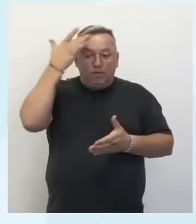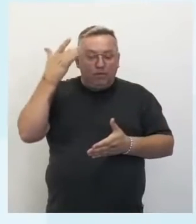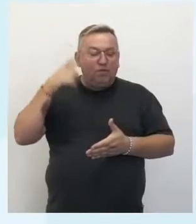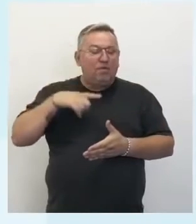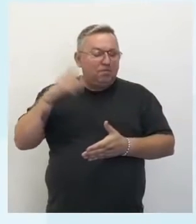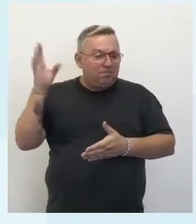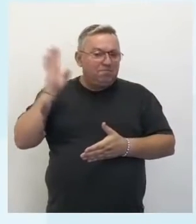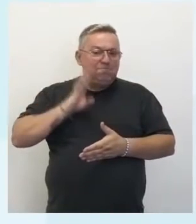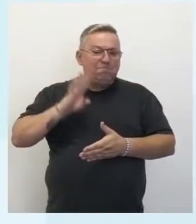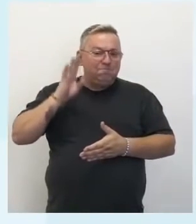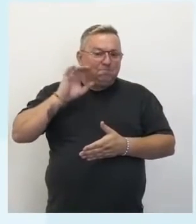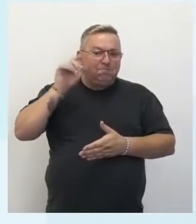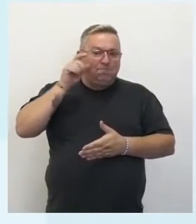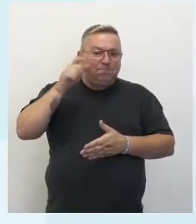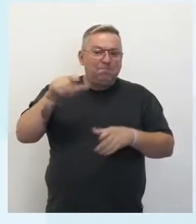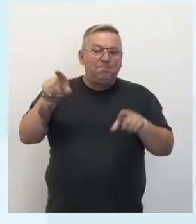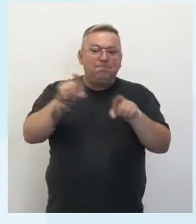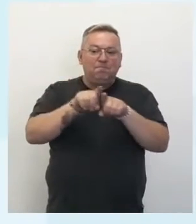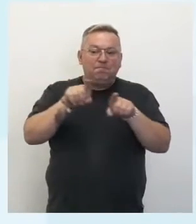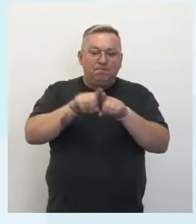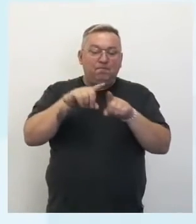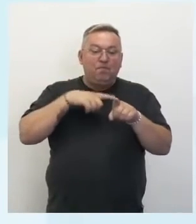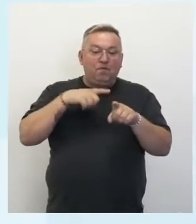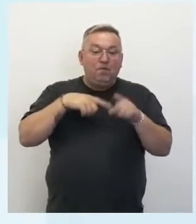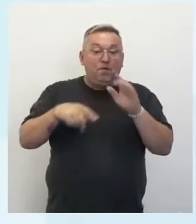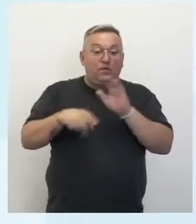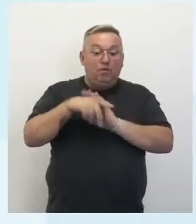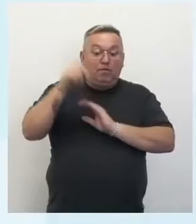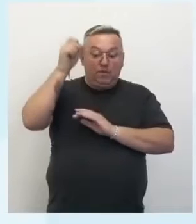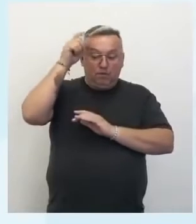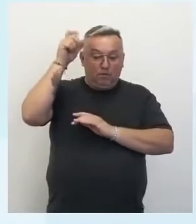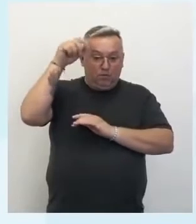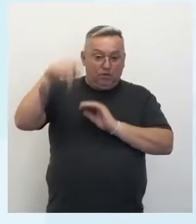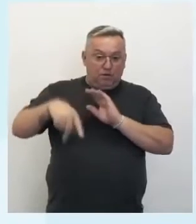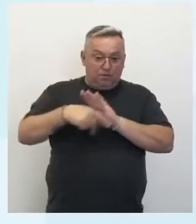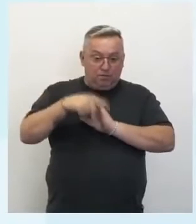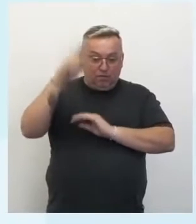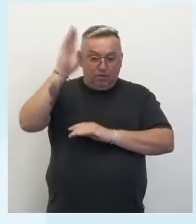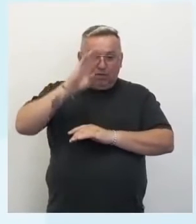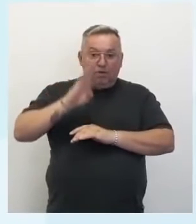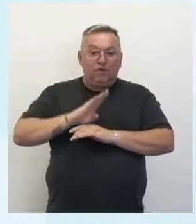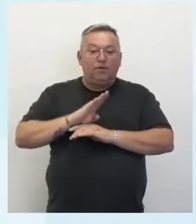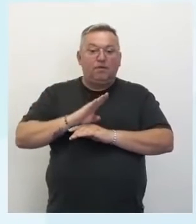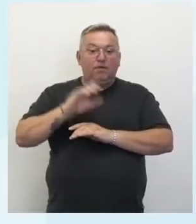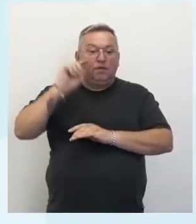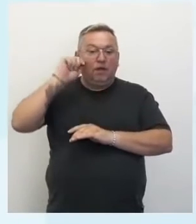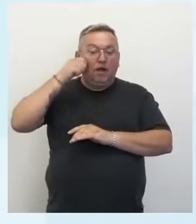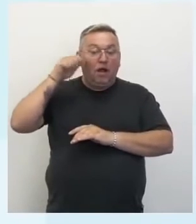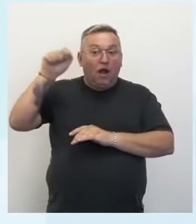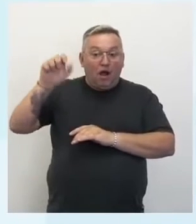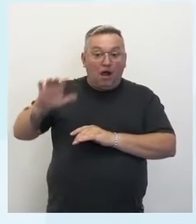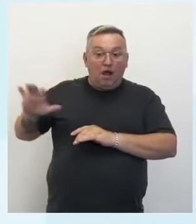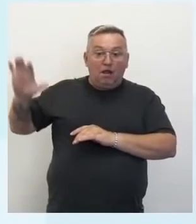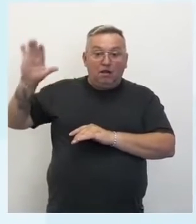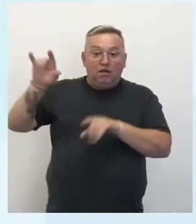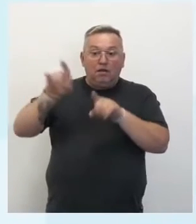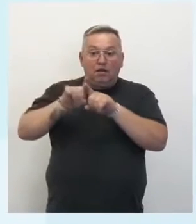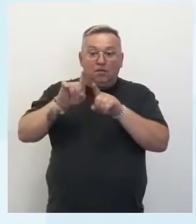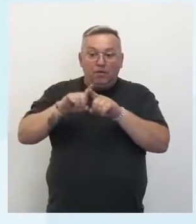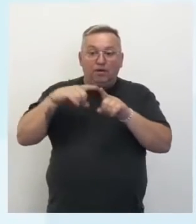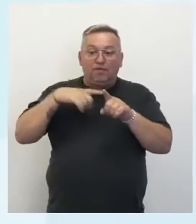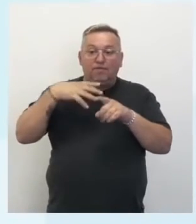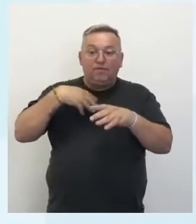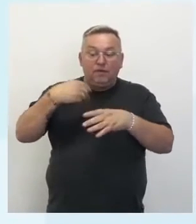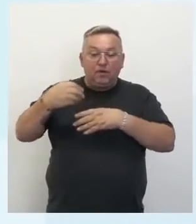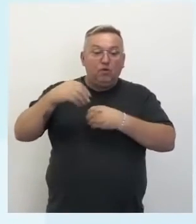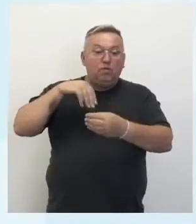rica e faz parte da nossa cultura aqui no Brasil. Os escravizados africanos e seus descendentes crioulos